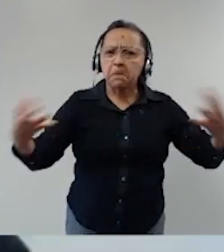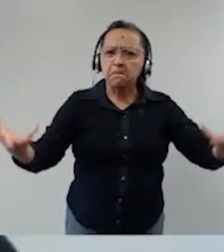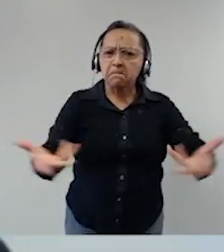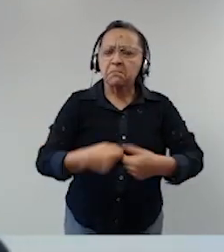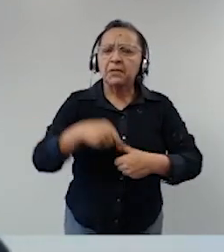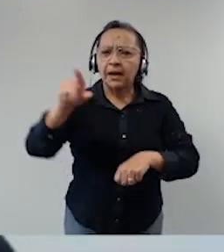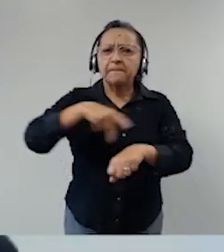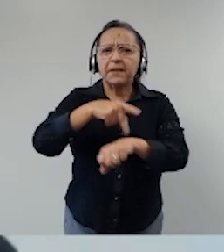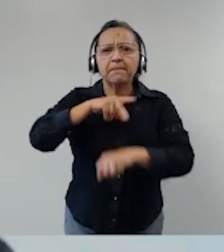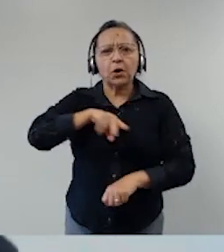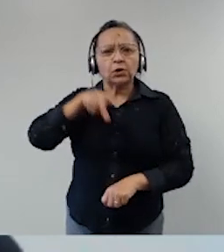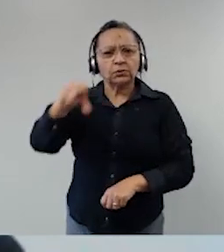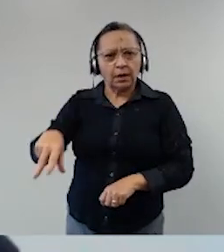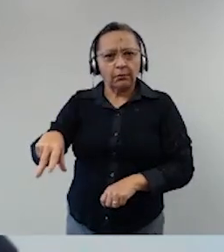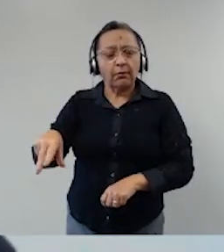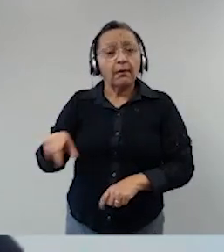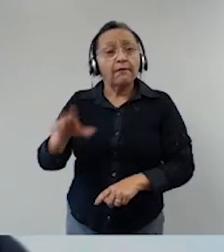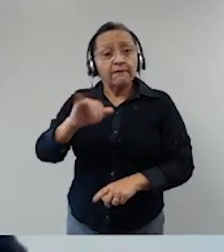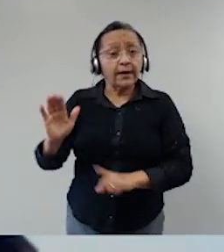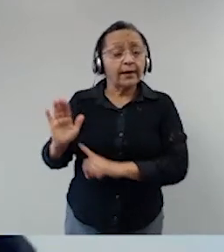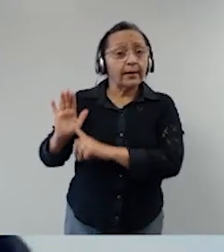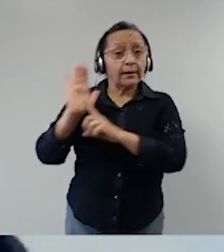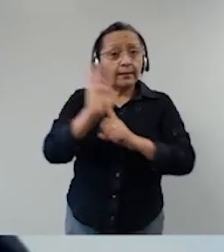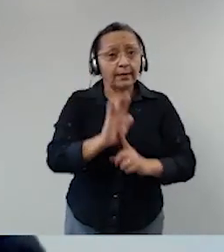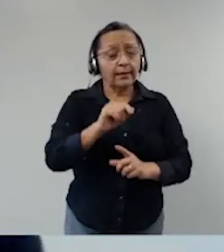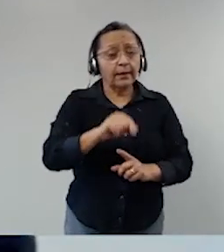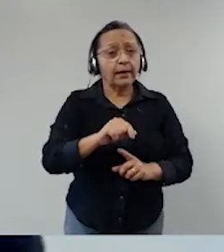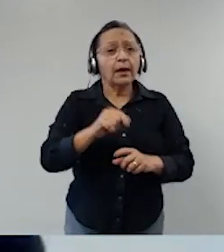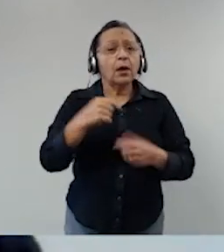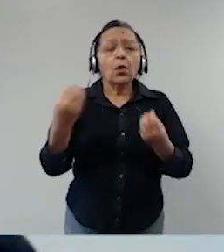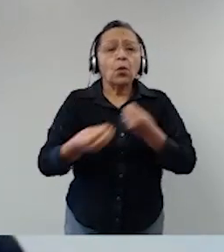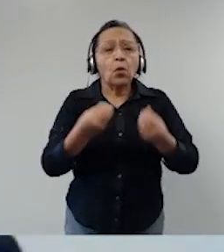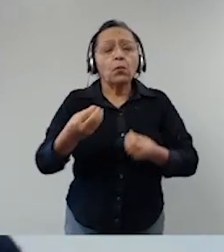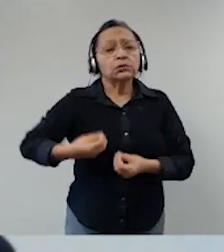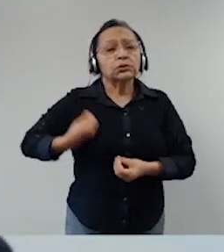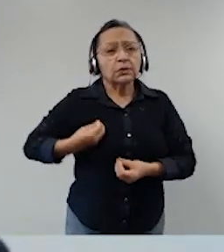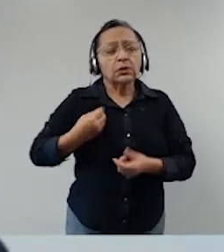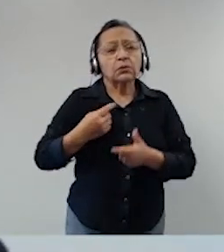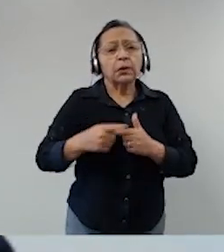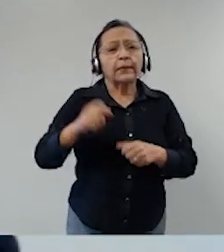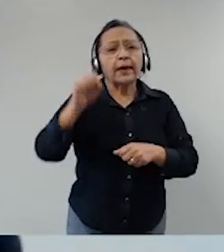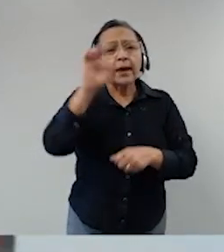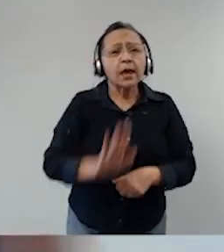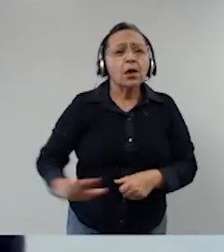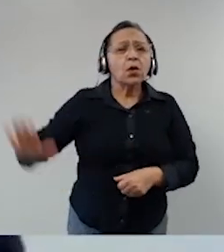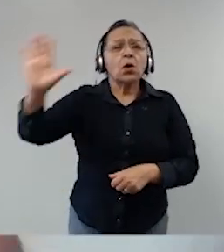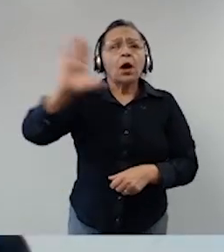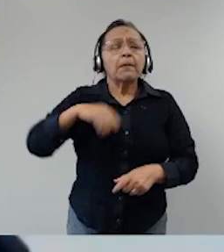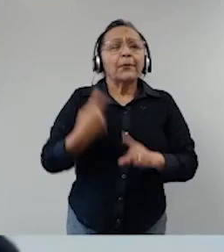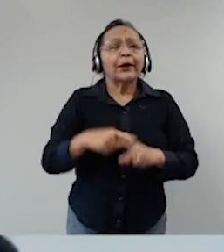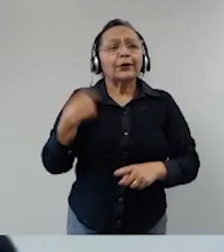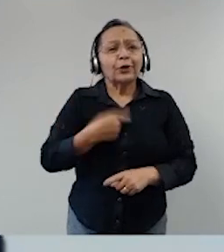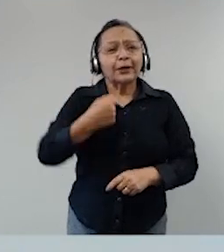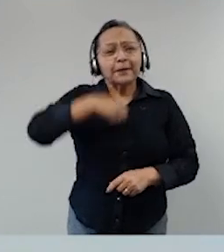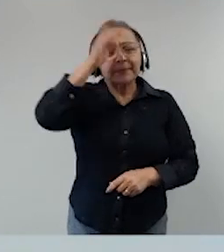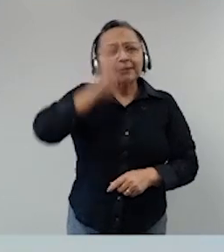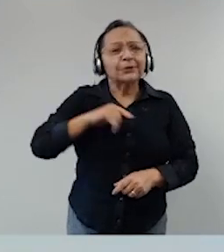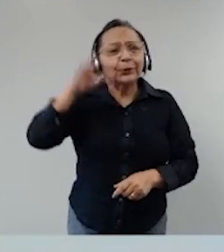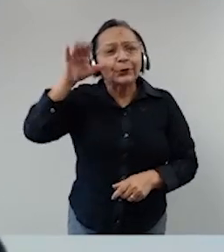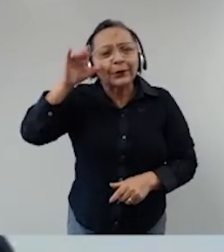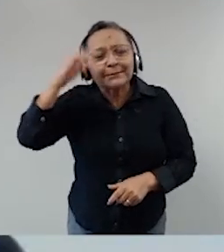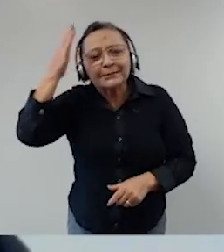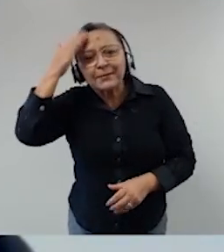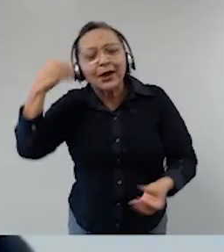trará aqui a situação na Europa, o que é muito curioso para todos, ou seja, sabemos dessa sinergia, nós